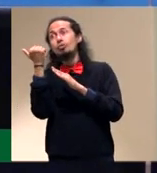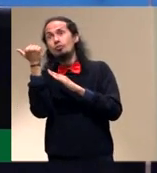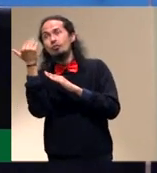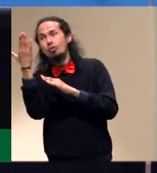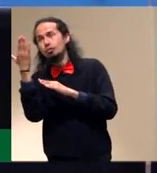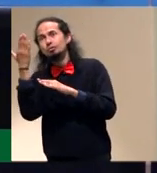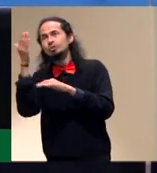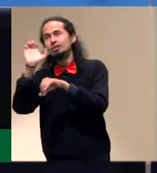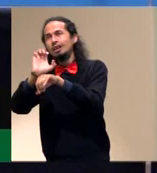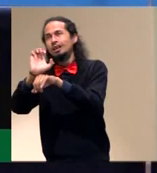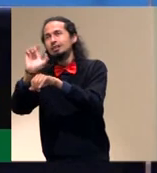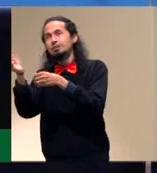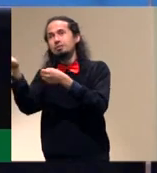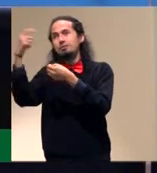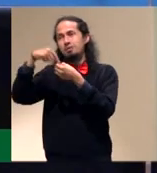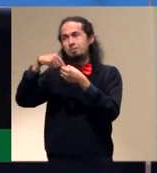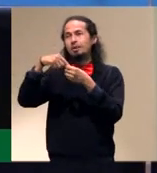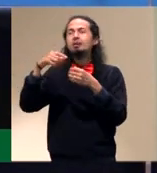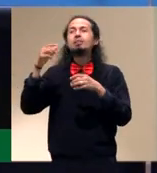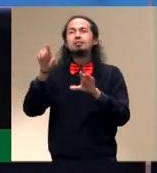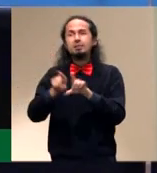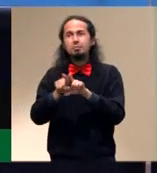para vocês que, quando eu fui,